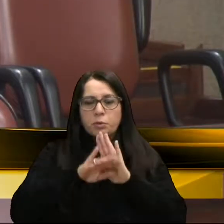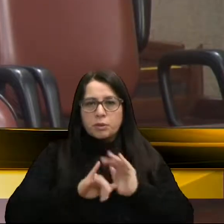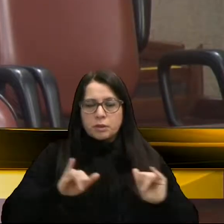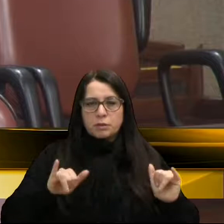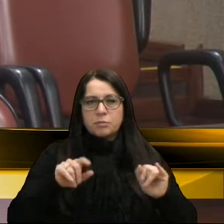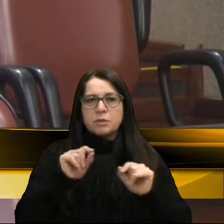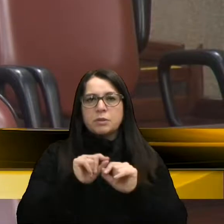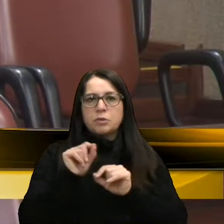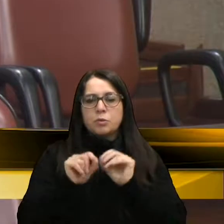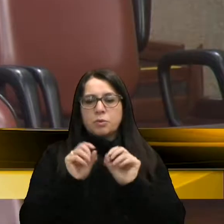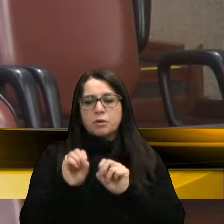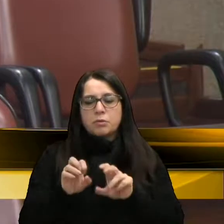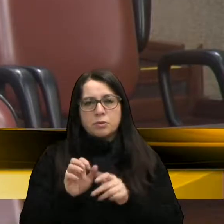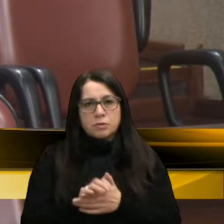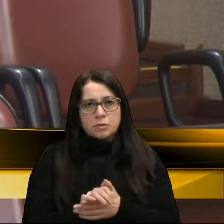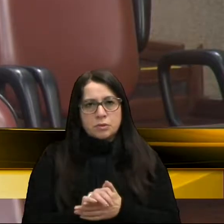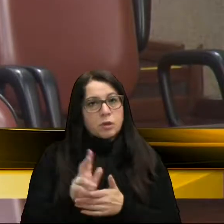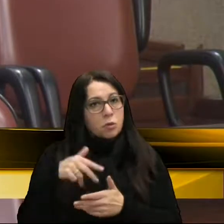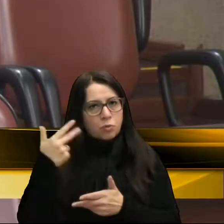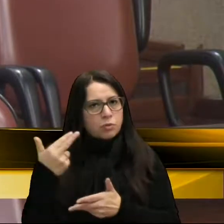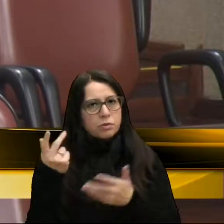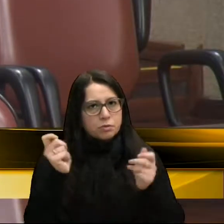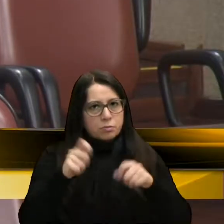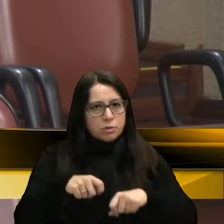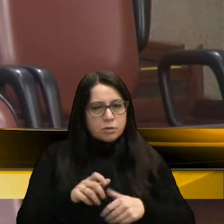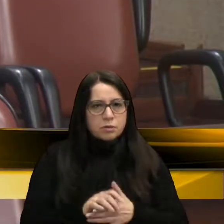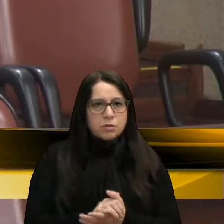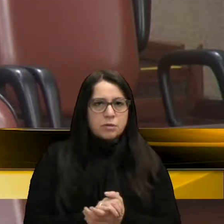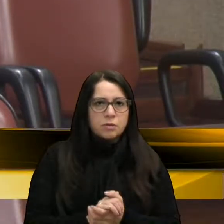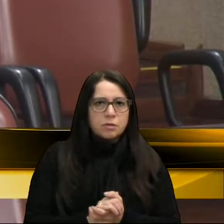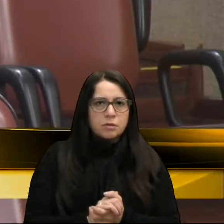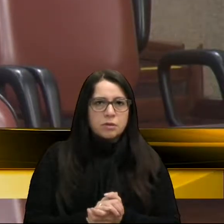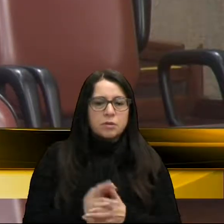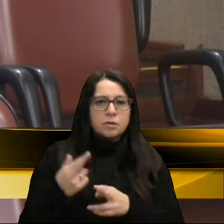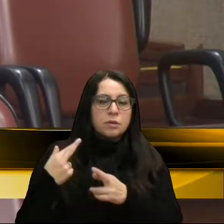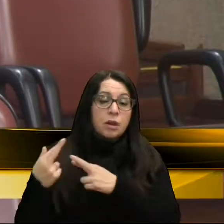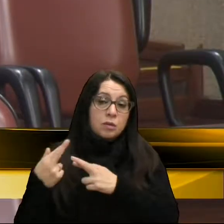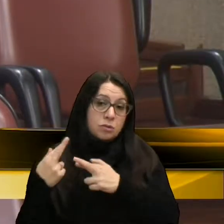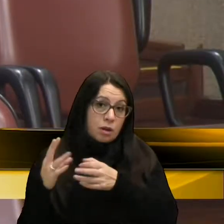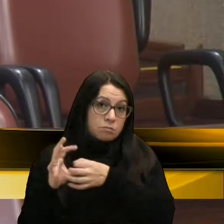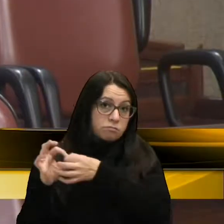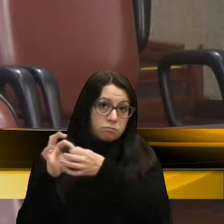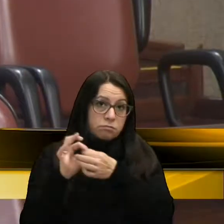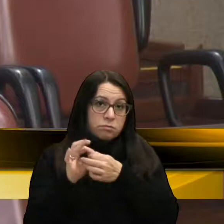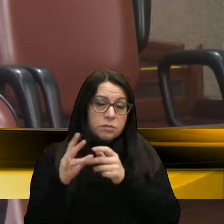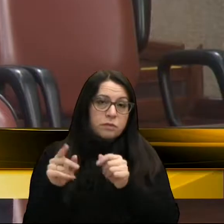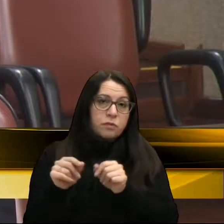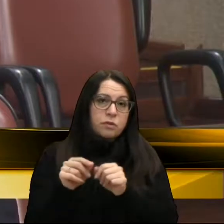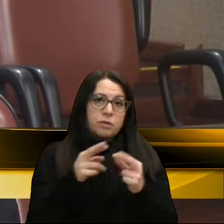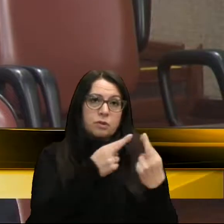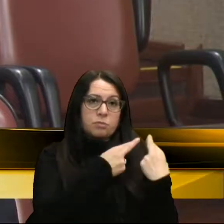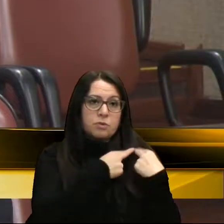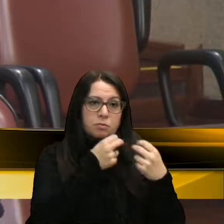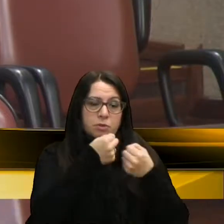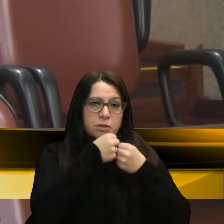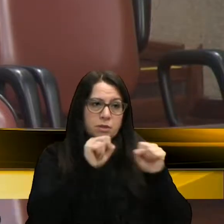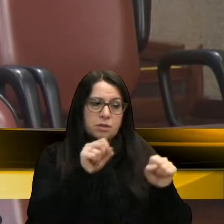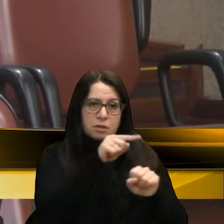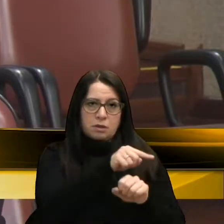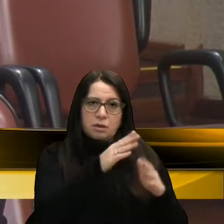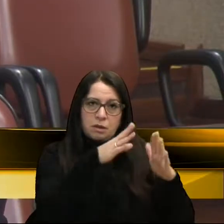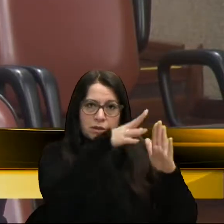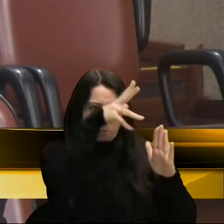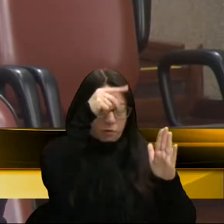projetos na área educacional e outras competências correlacionadas que forem atribuídas à Secretaria.